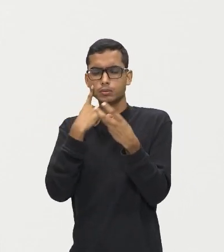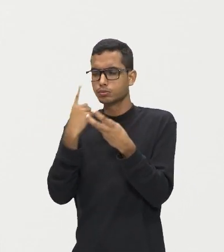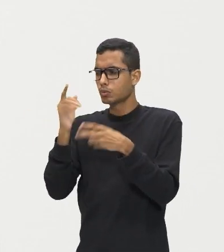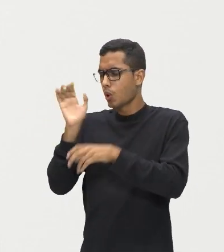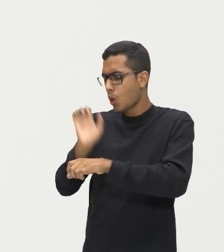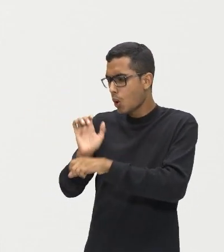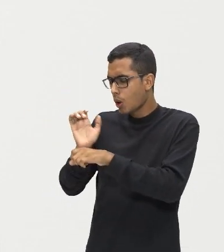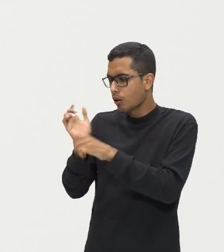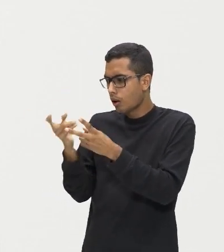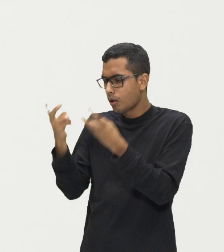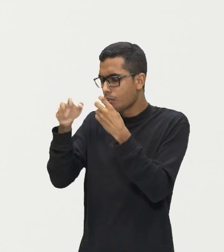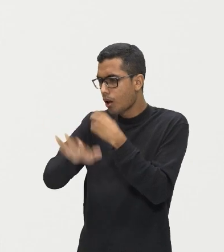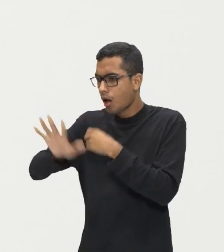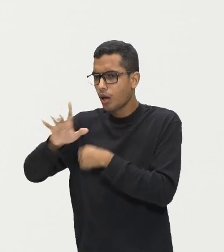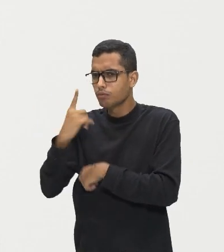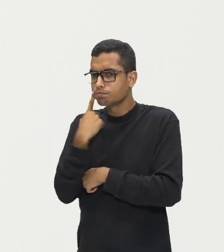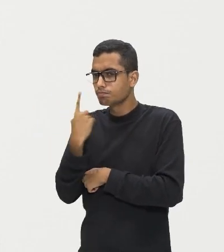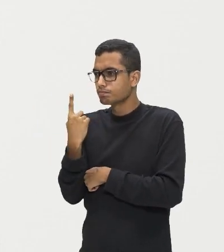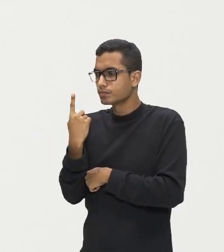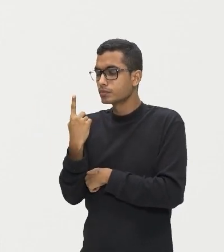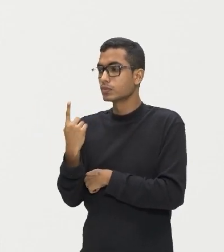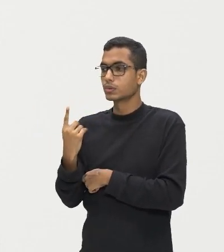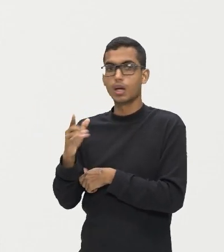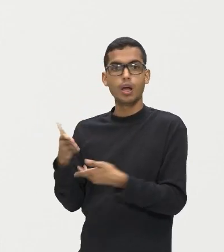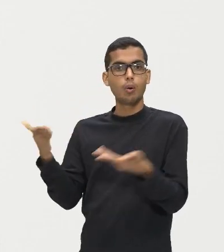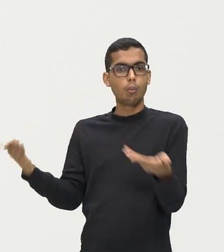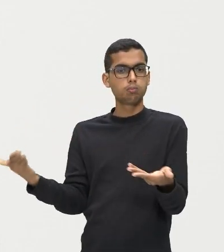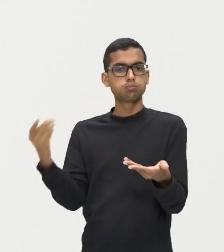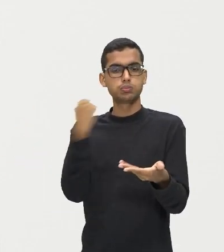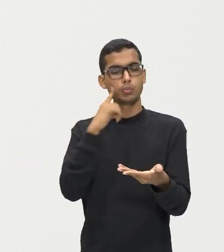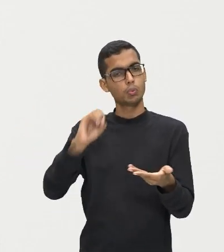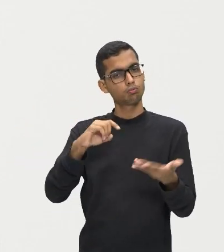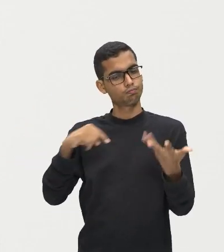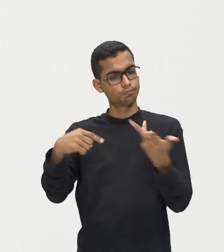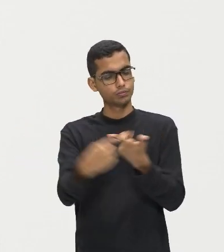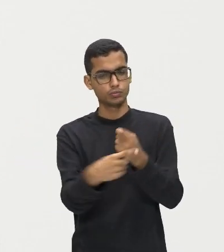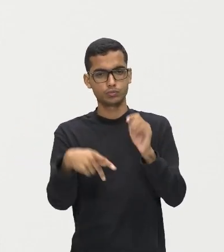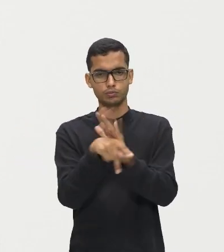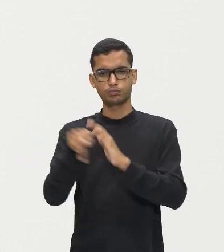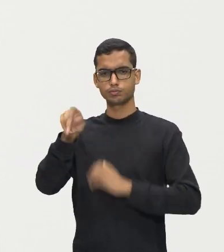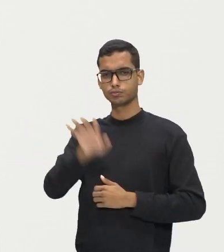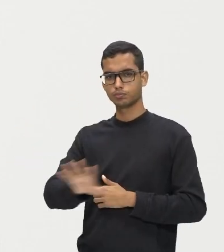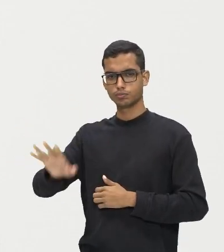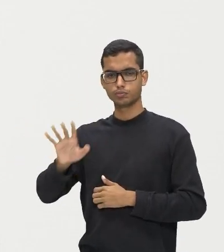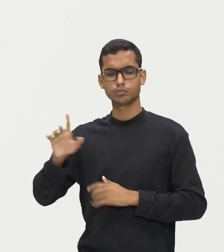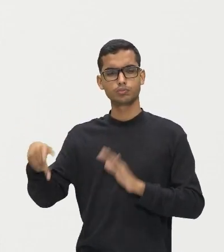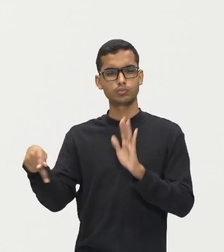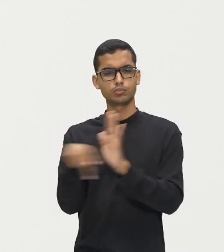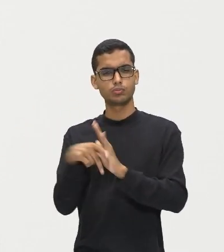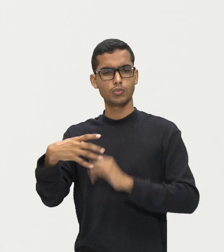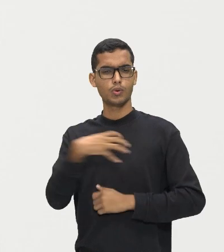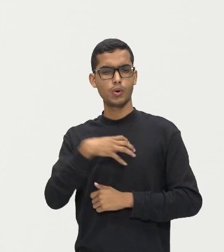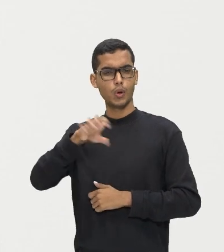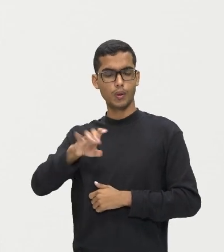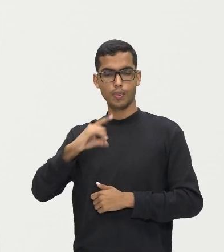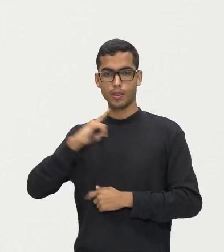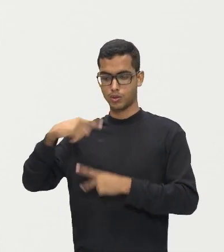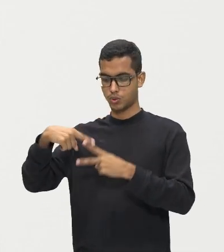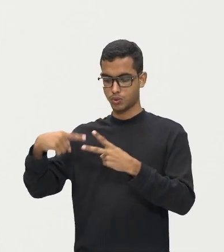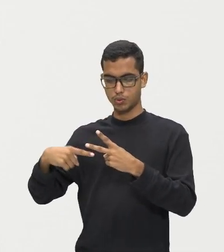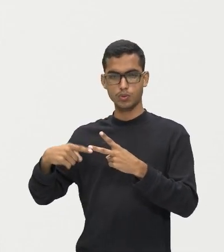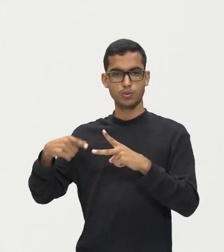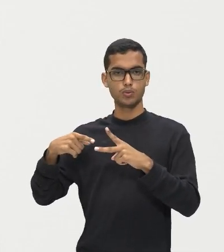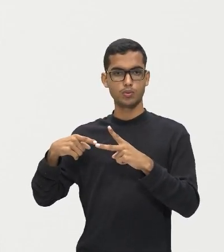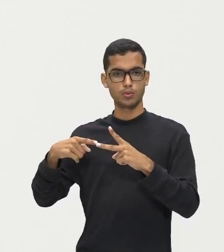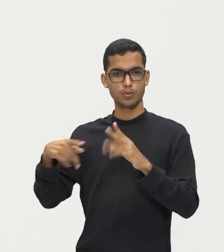estado e identifico qual é ou quais são as regiões. No caso, a Bahia vai ter a presença de duas regiões